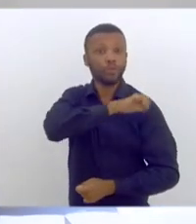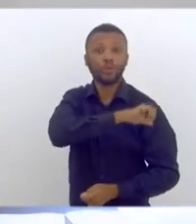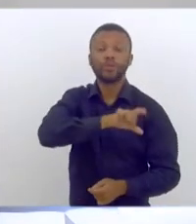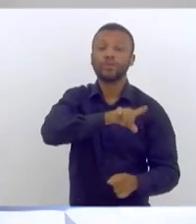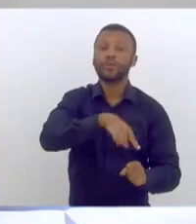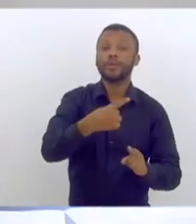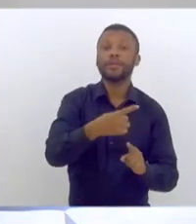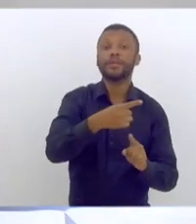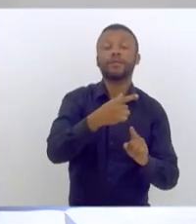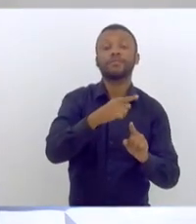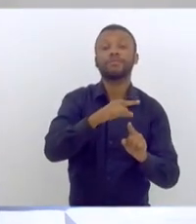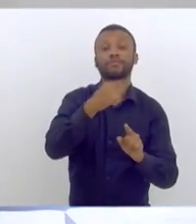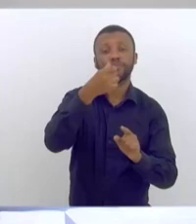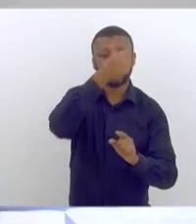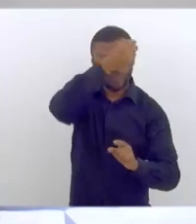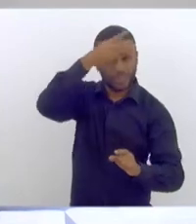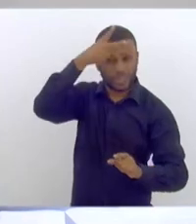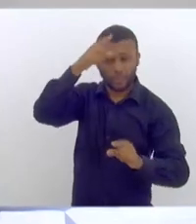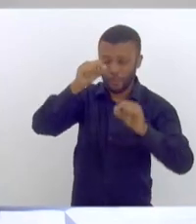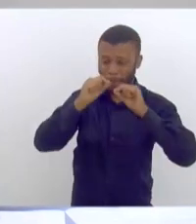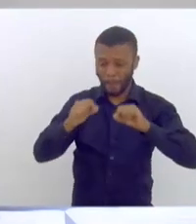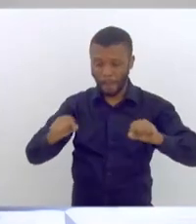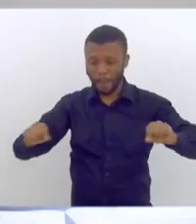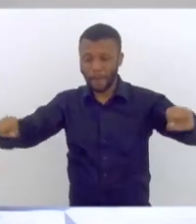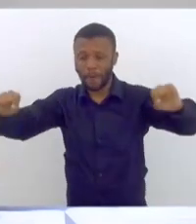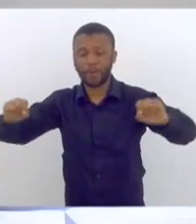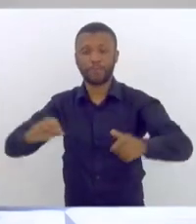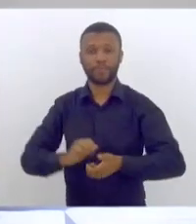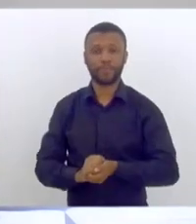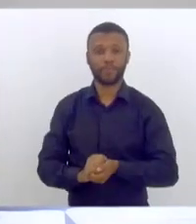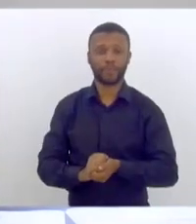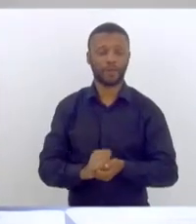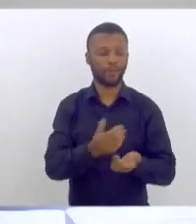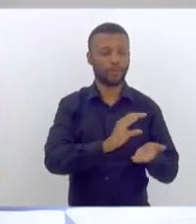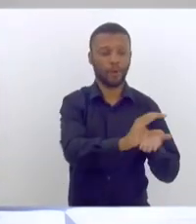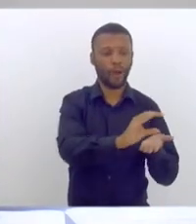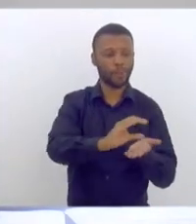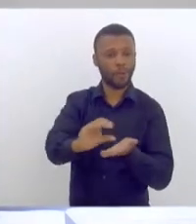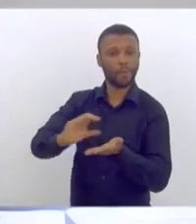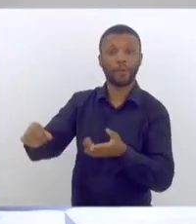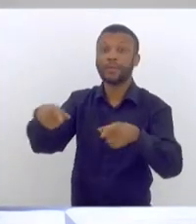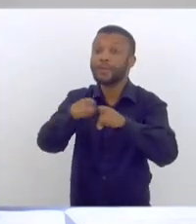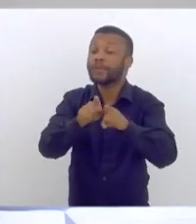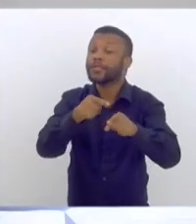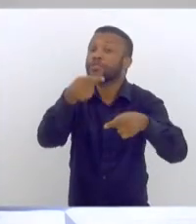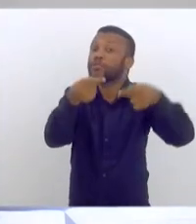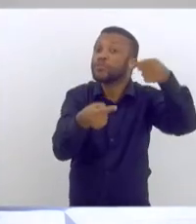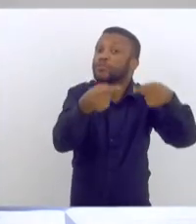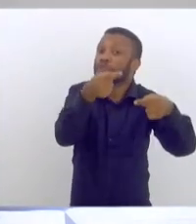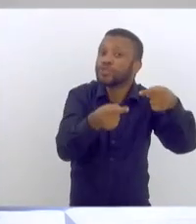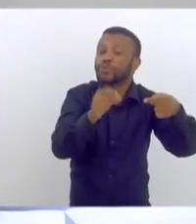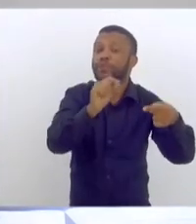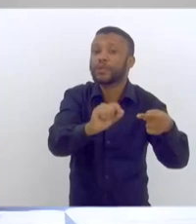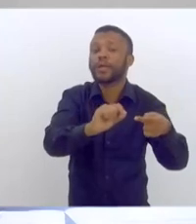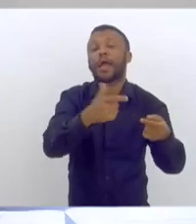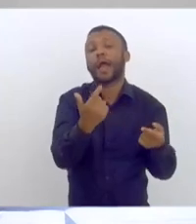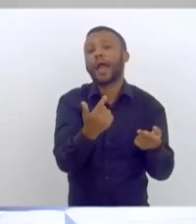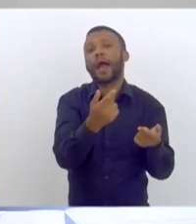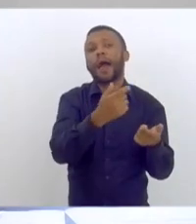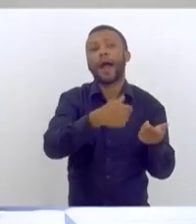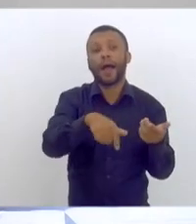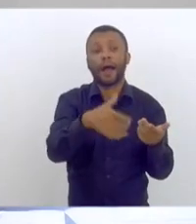como também discutir as emendas de três